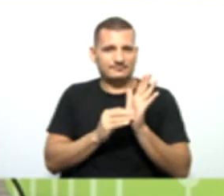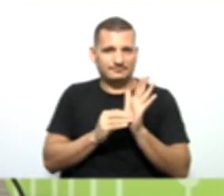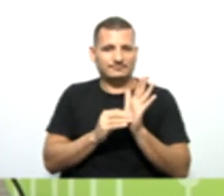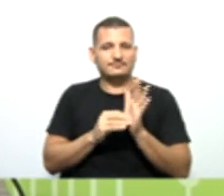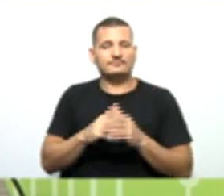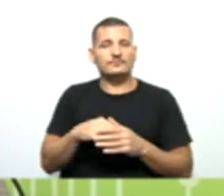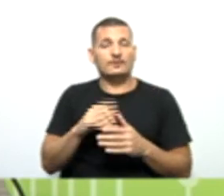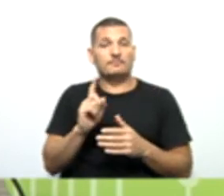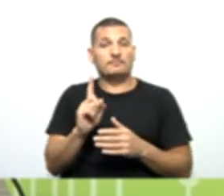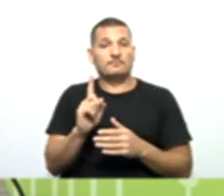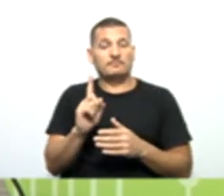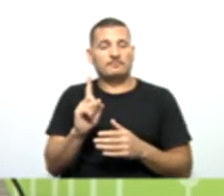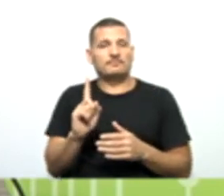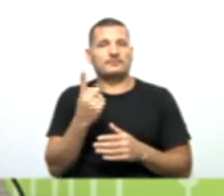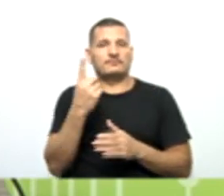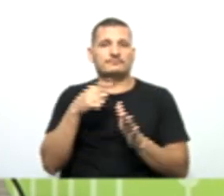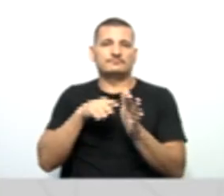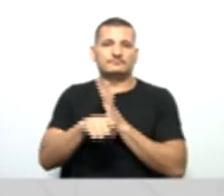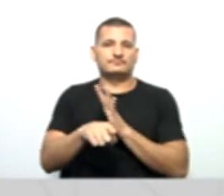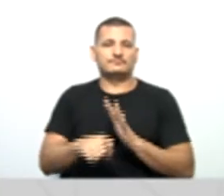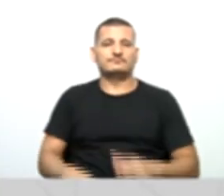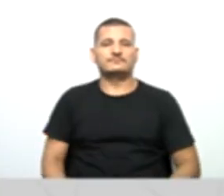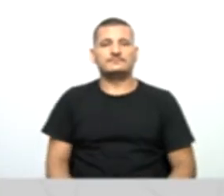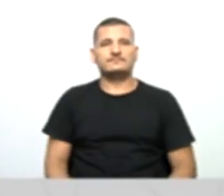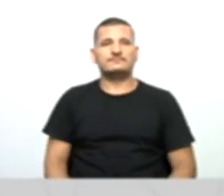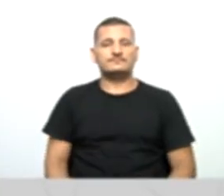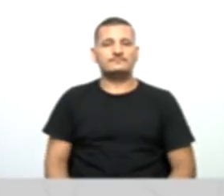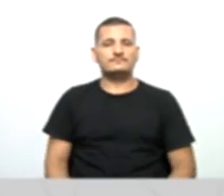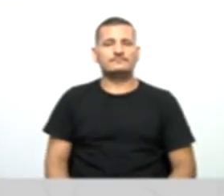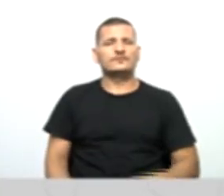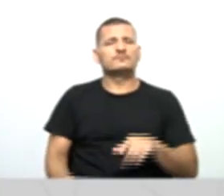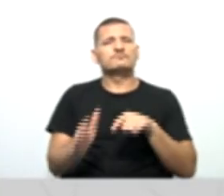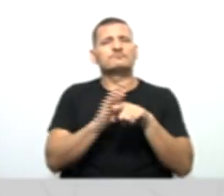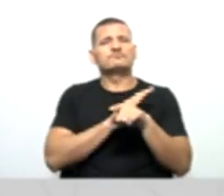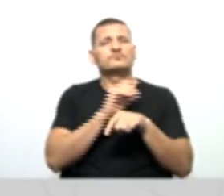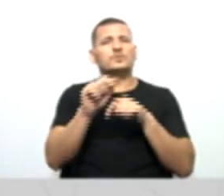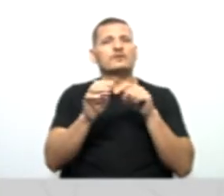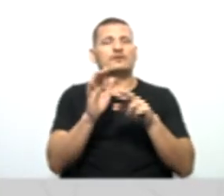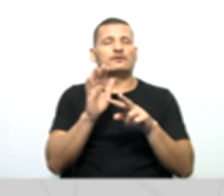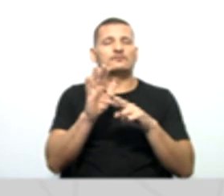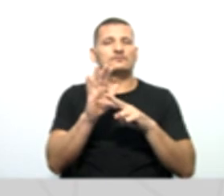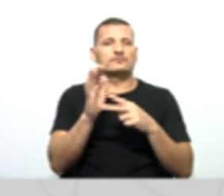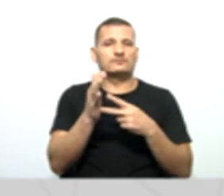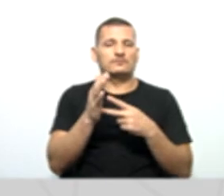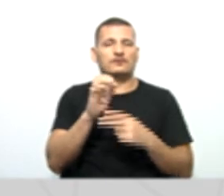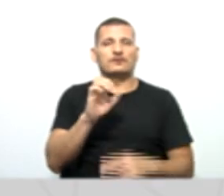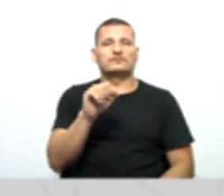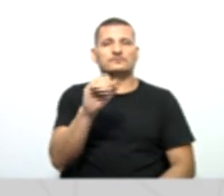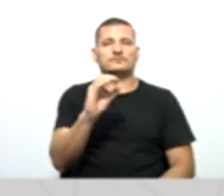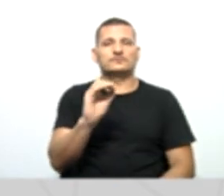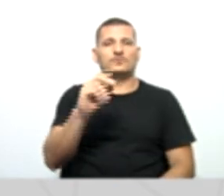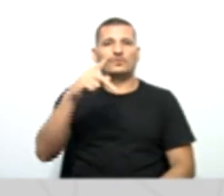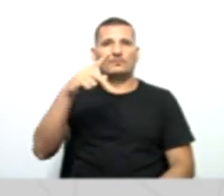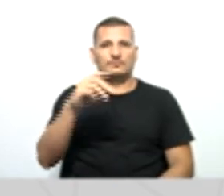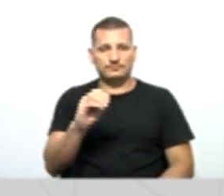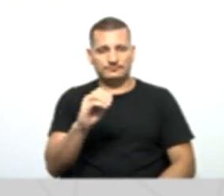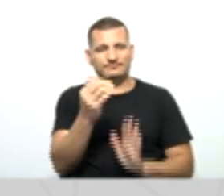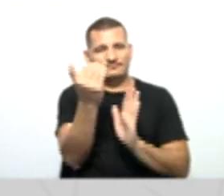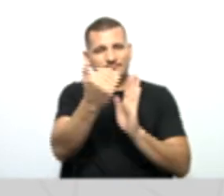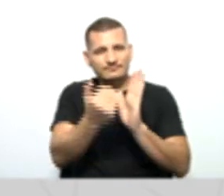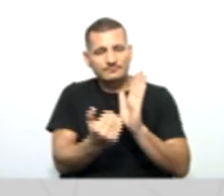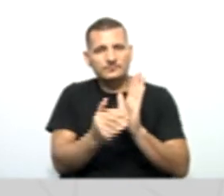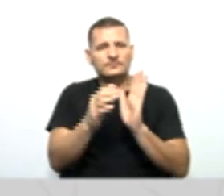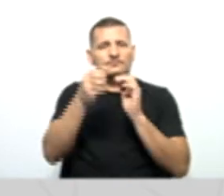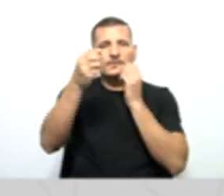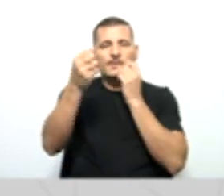lá para a primeira pergunta de hoje. O que é escopo? Certo? A gente falou bastante de